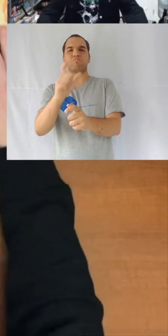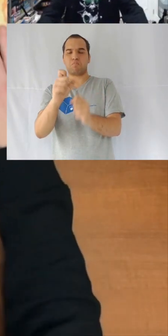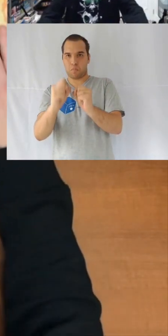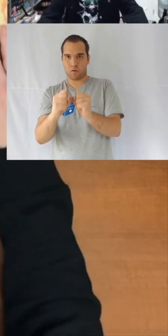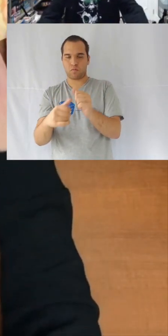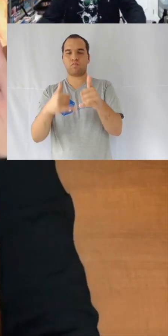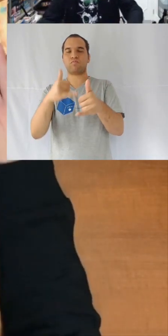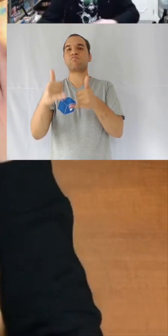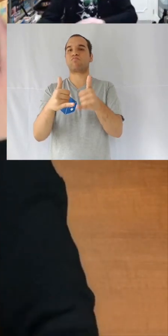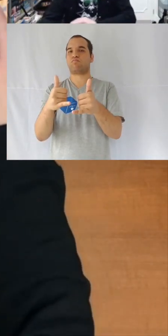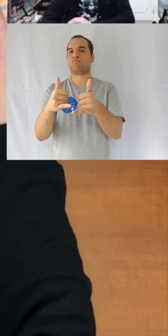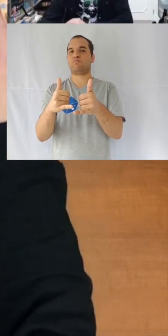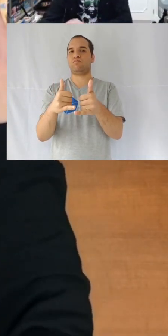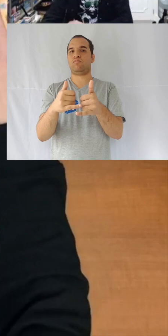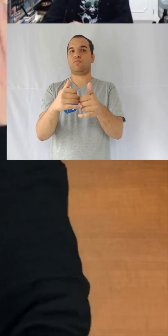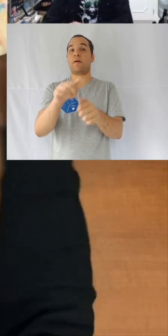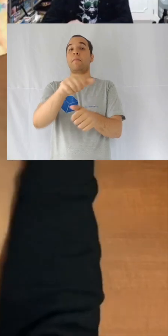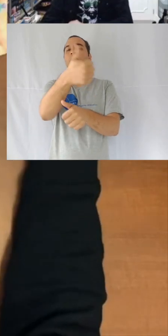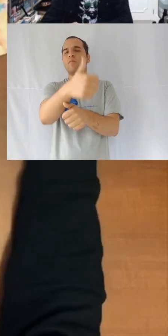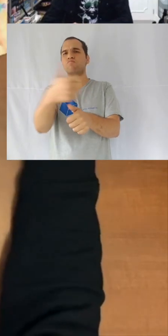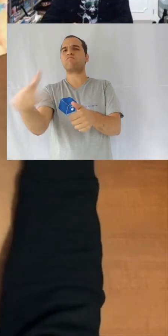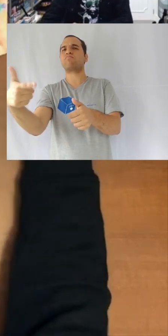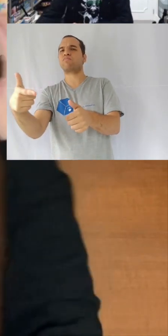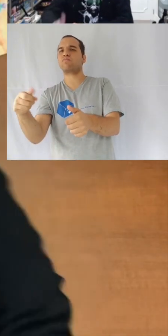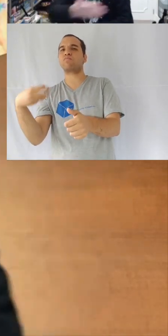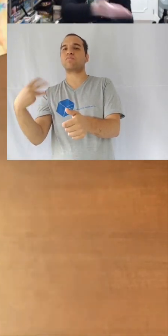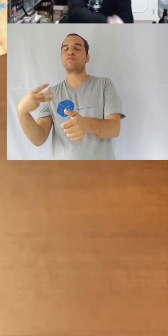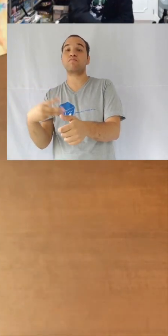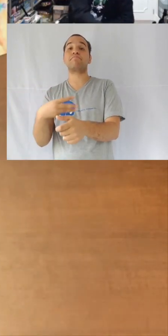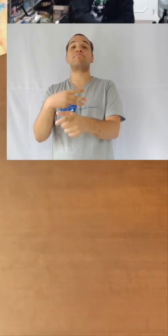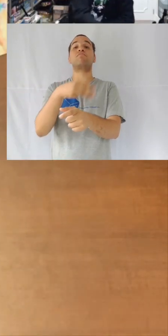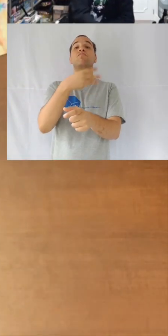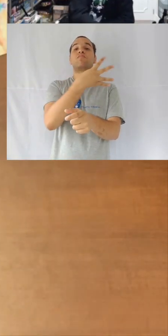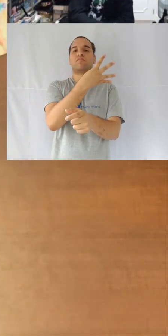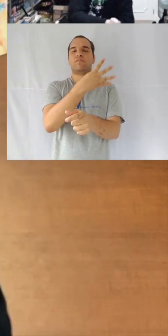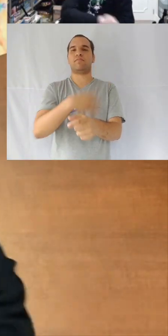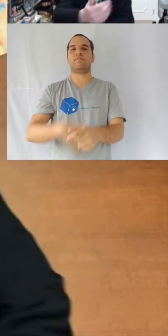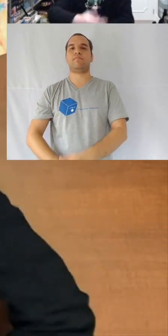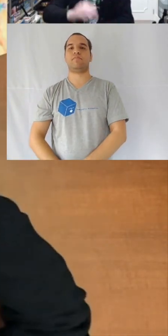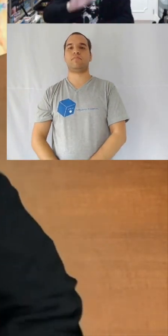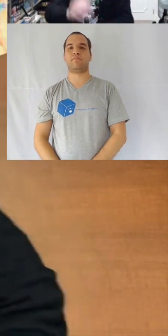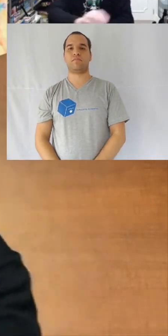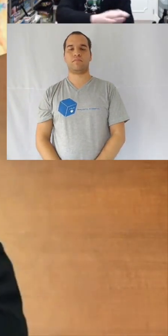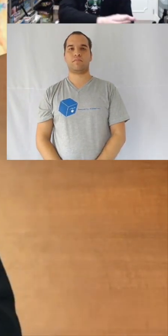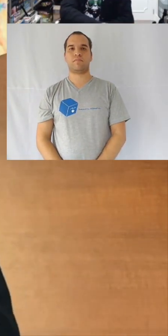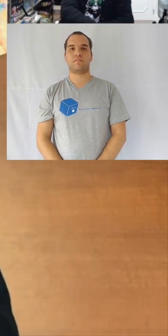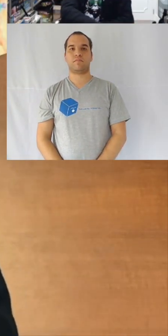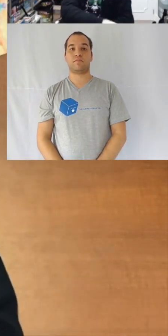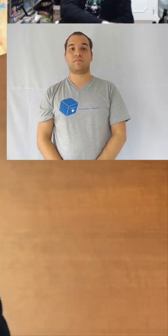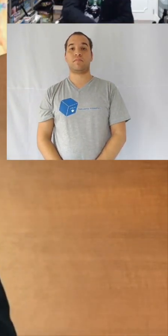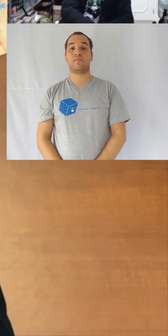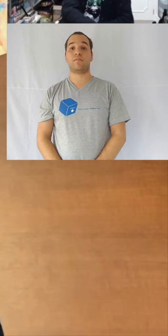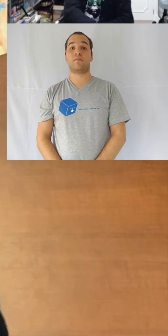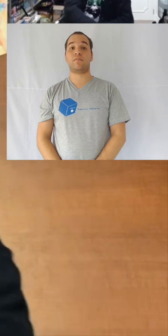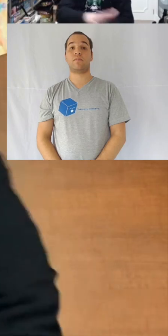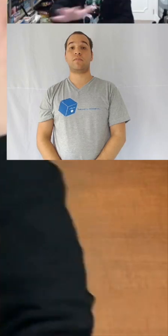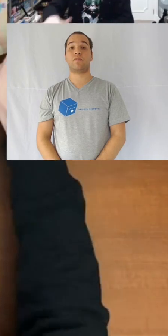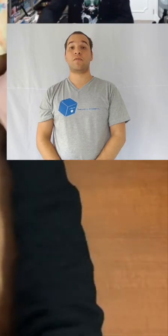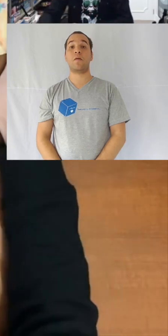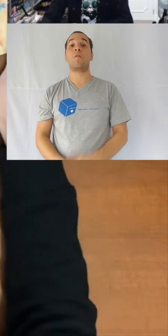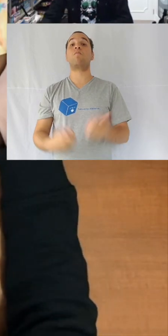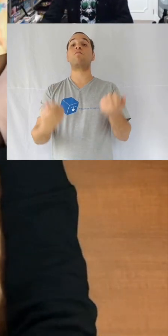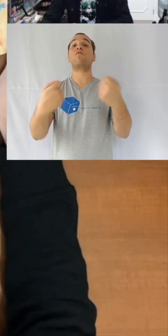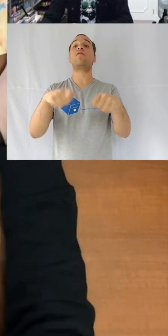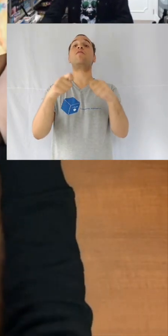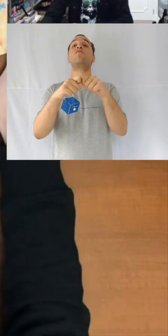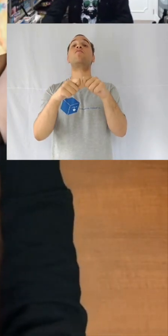este daqui, ok? E aí, o que acontece aqui, começando com o primeiro jogador, cada jogador vai fazer uma jogada completa, e